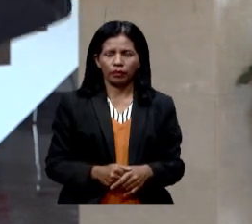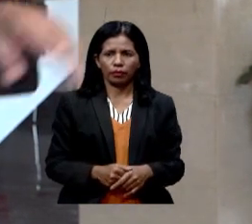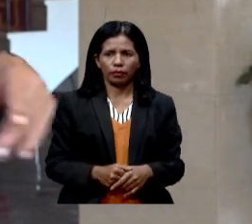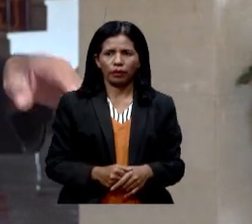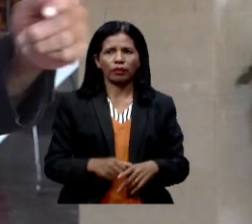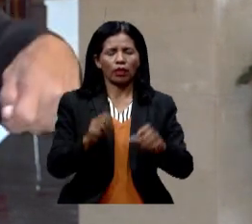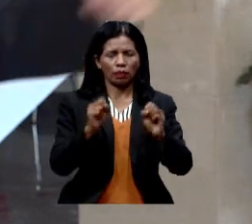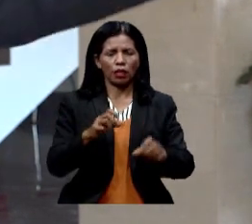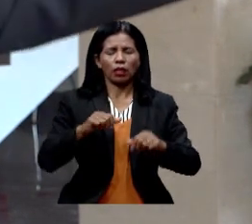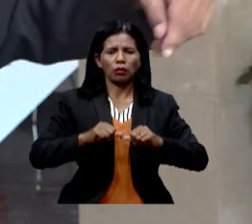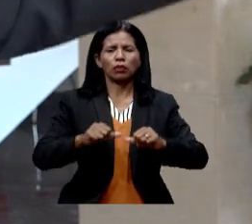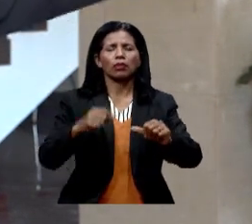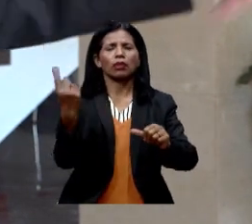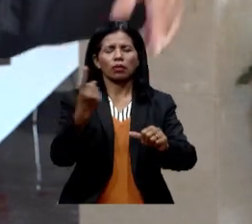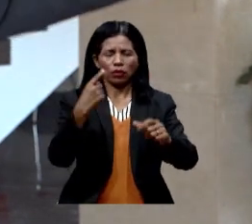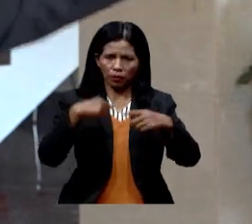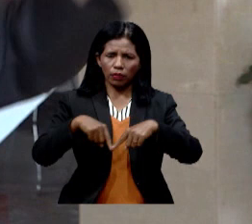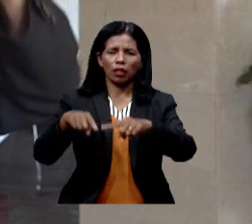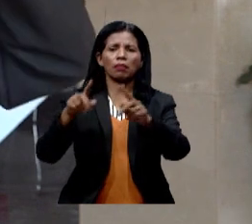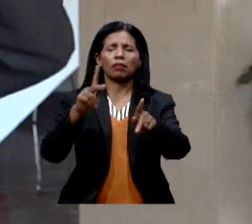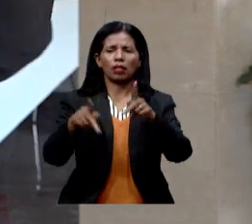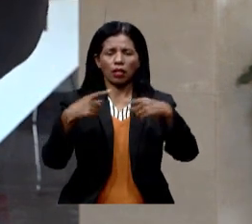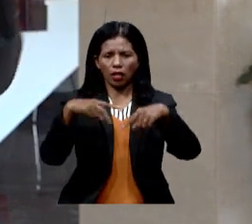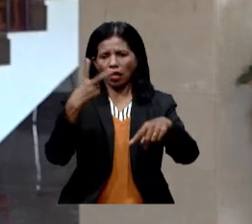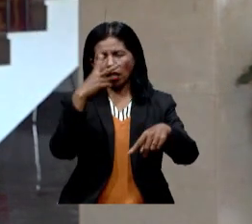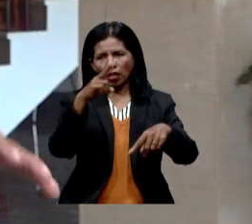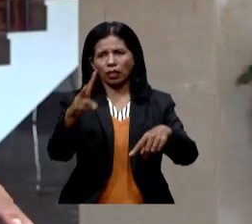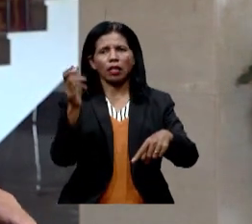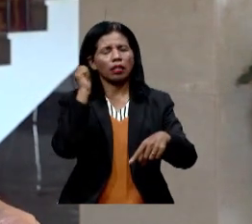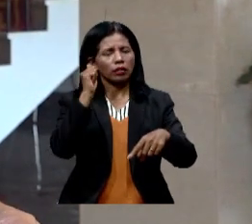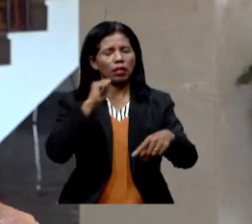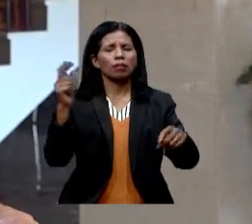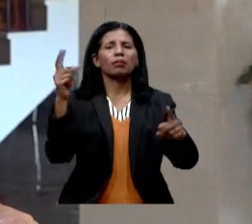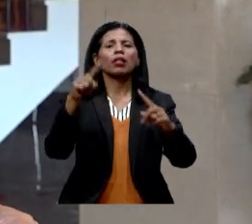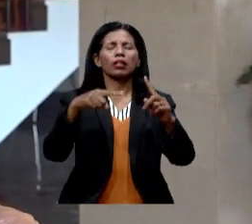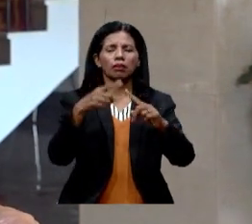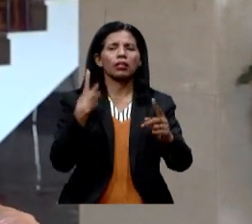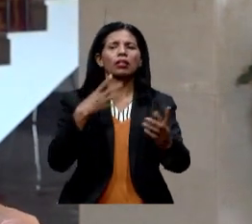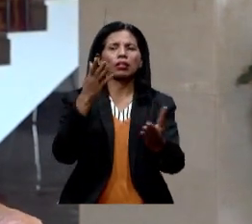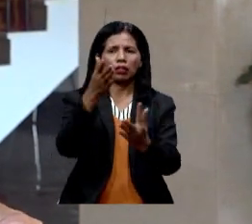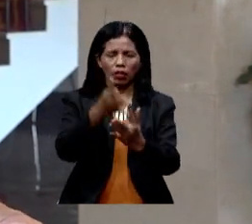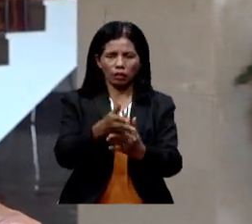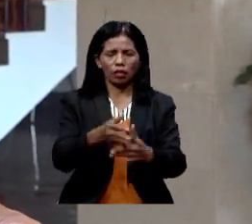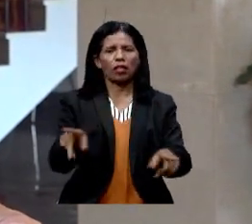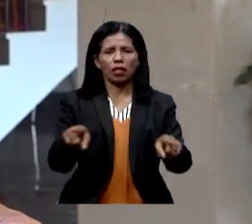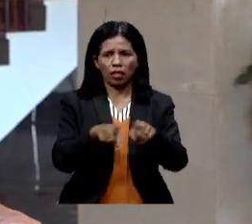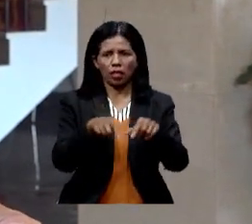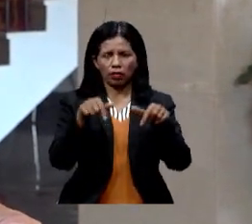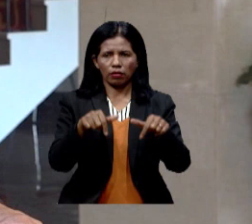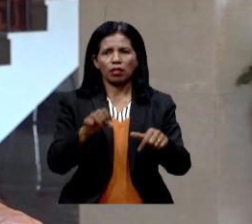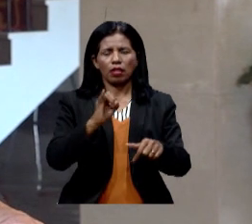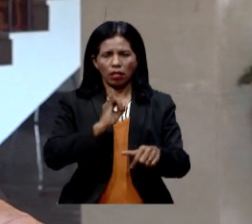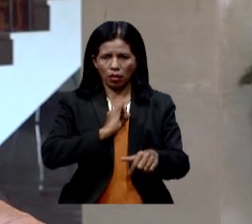Bele lá no fadinho, haruque no fadinho, ba hareto, kasean, ba hirima gitama. Punição magné.